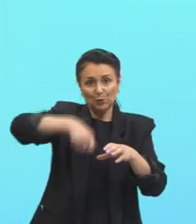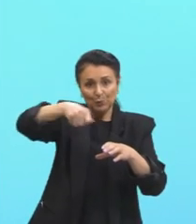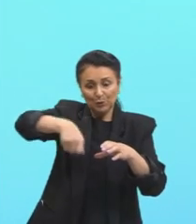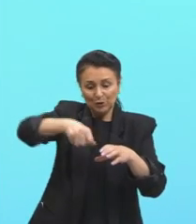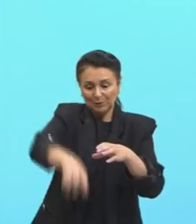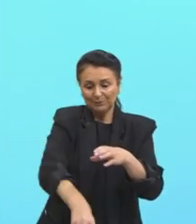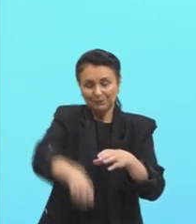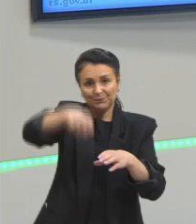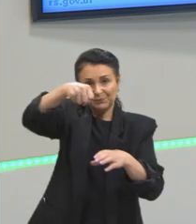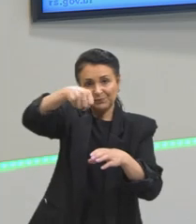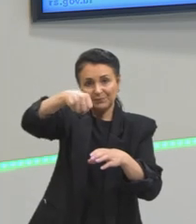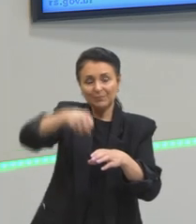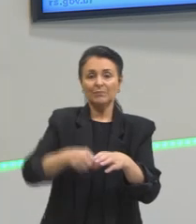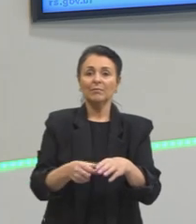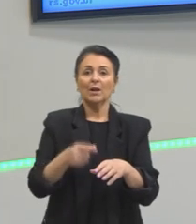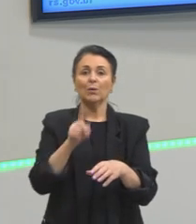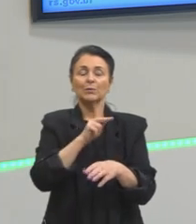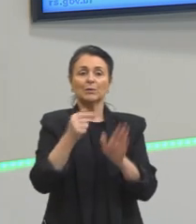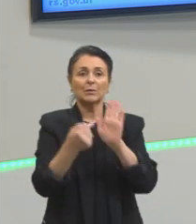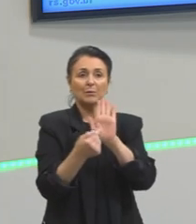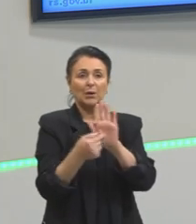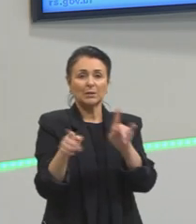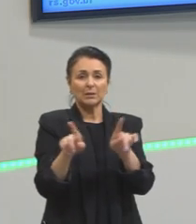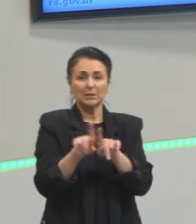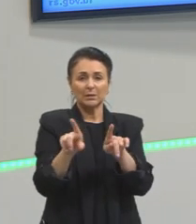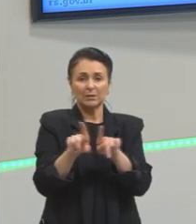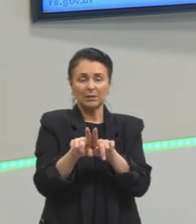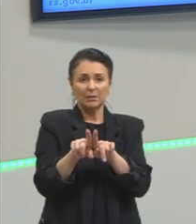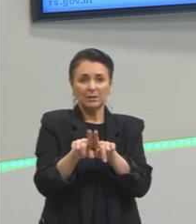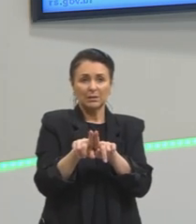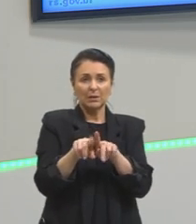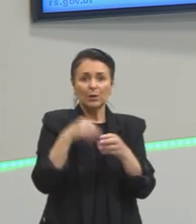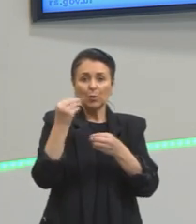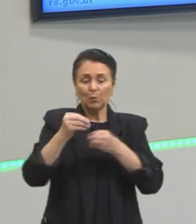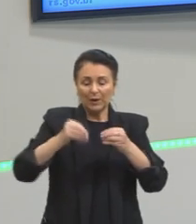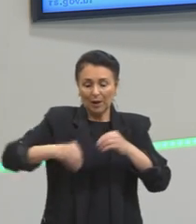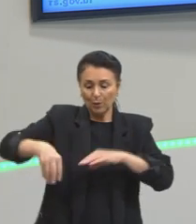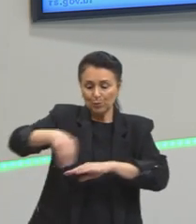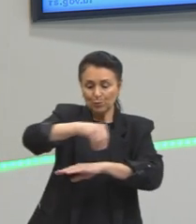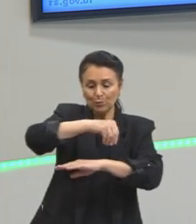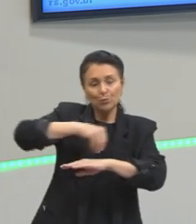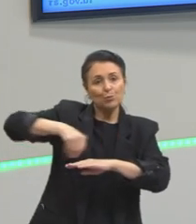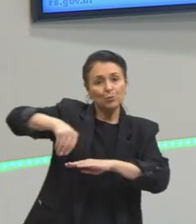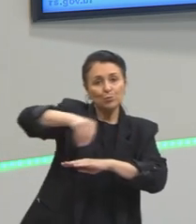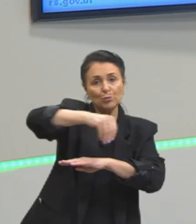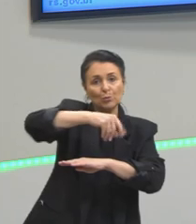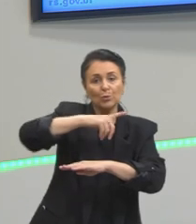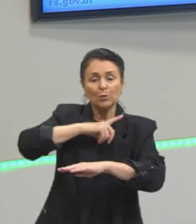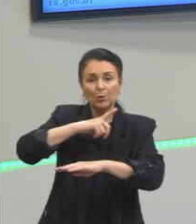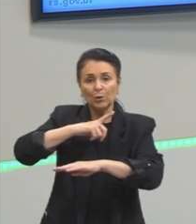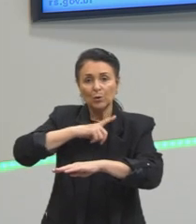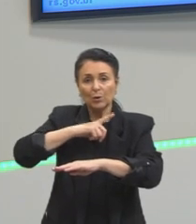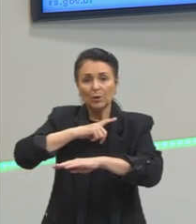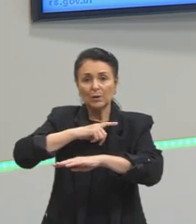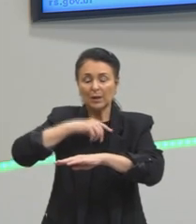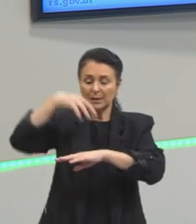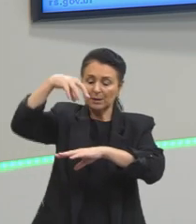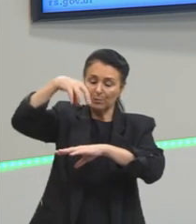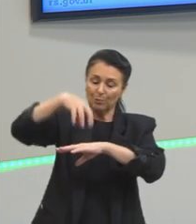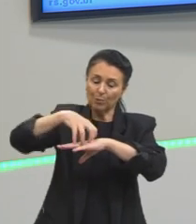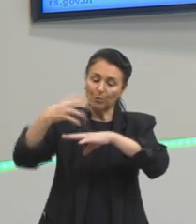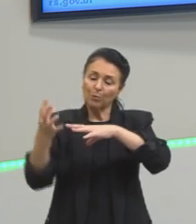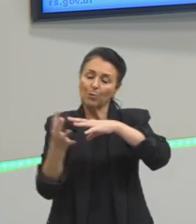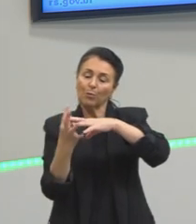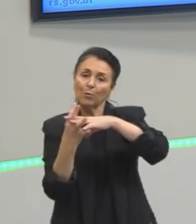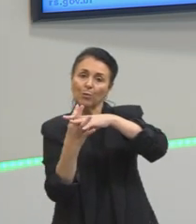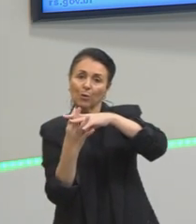ó eu mostro para vocês como é que é essa essa esse solo né então tu tem essa esse esporo né que